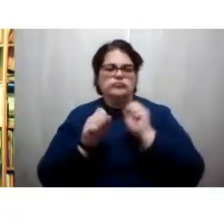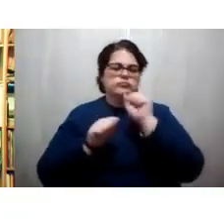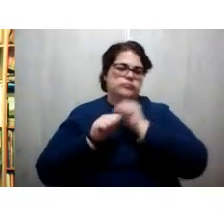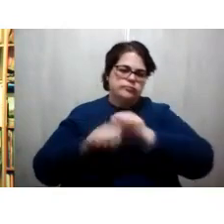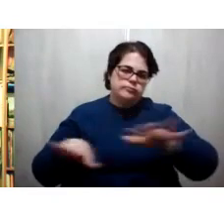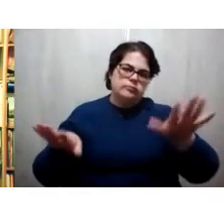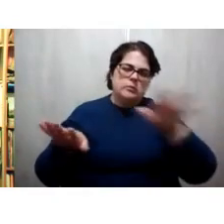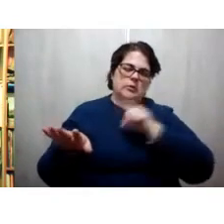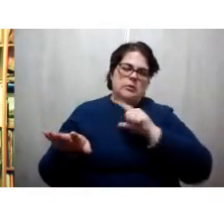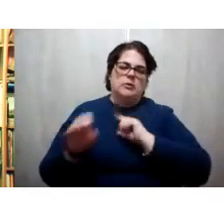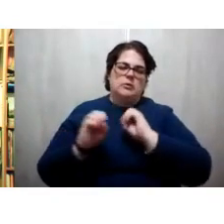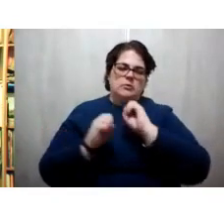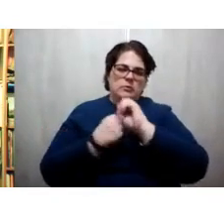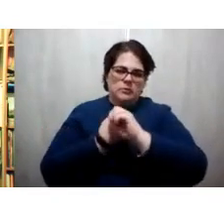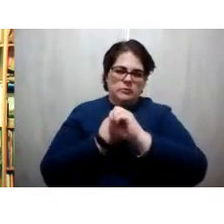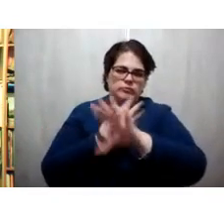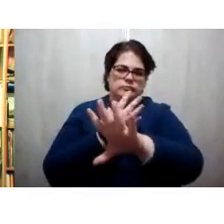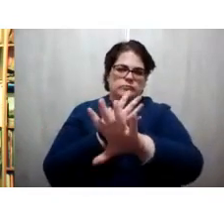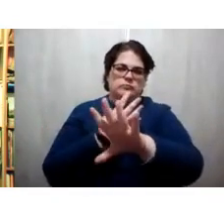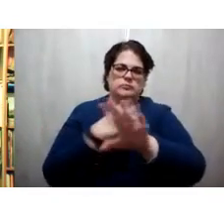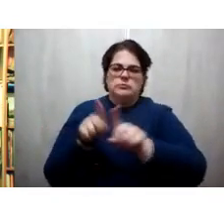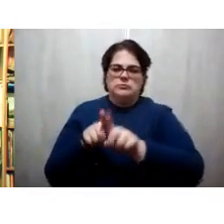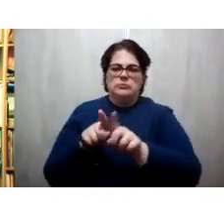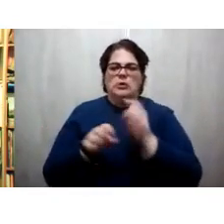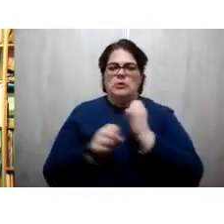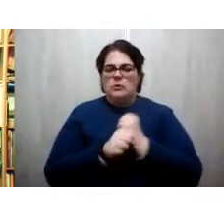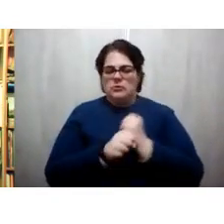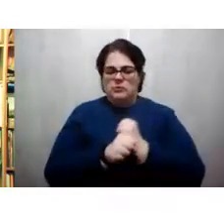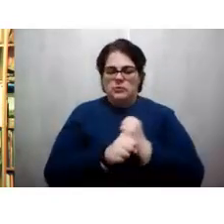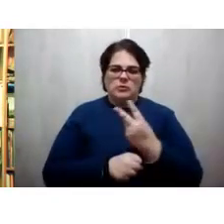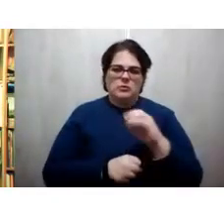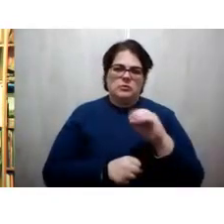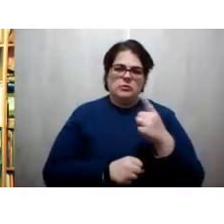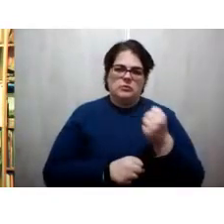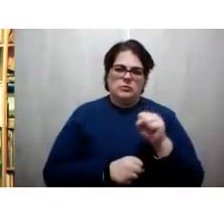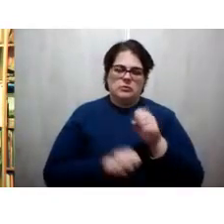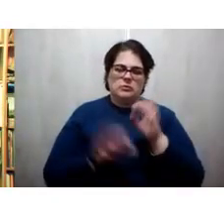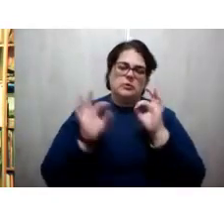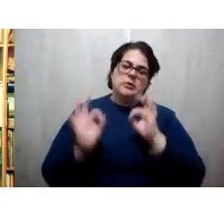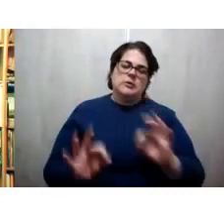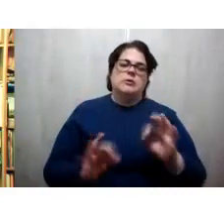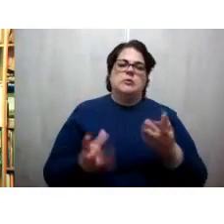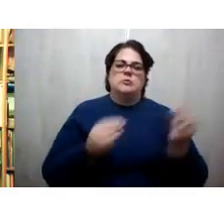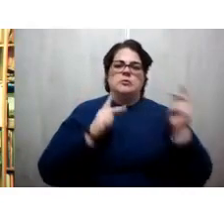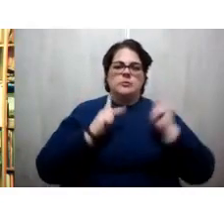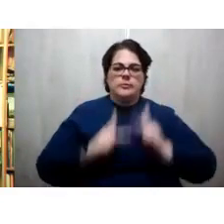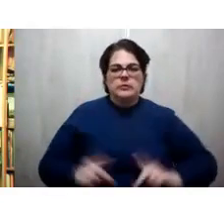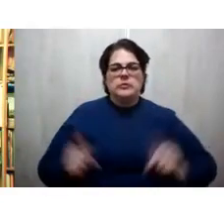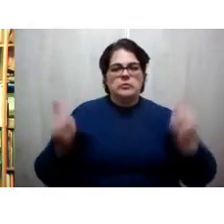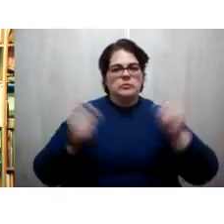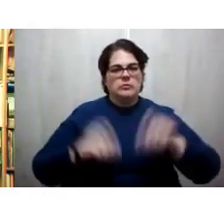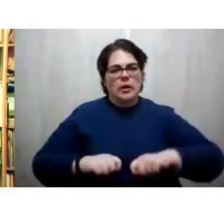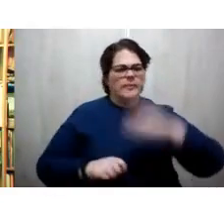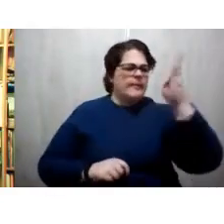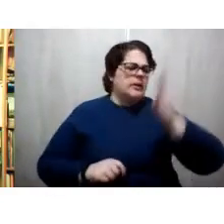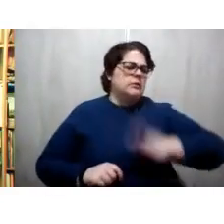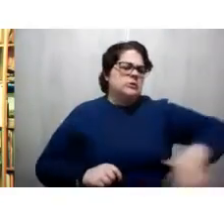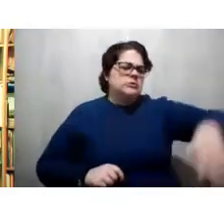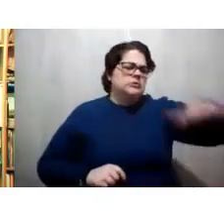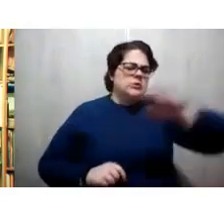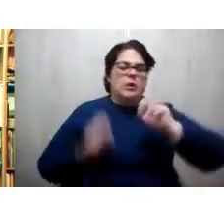2018, isso já aconteceu, né? E muitas pessoas, então, puderam acompanhar, do Brasil inteiro,